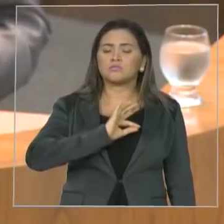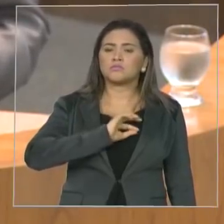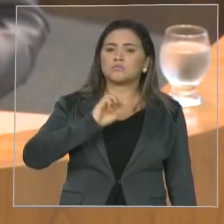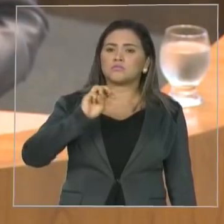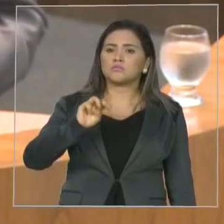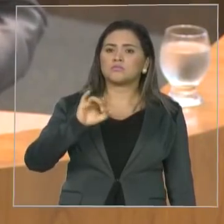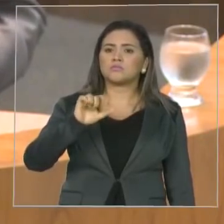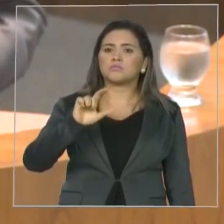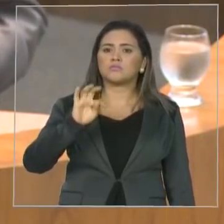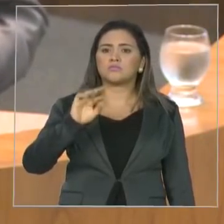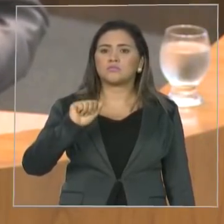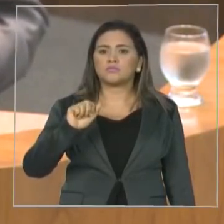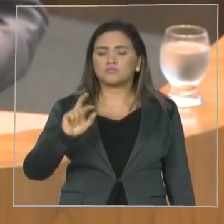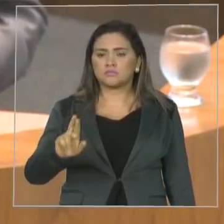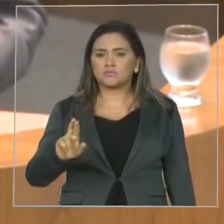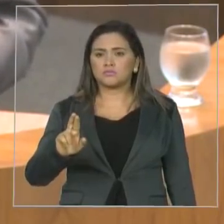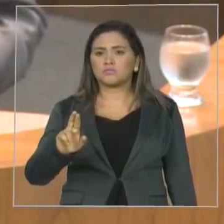Neto,